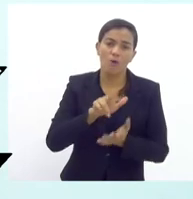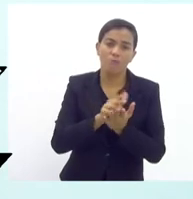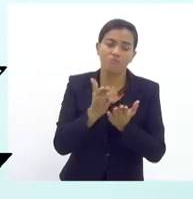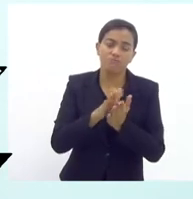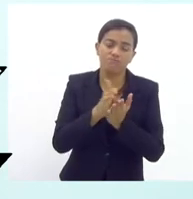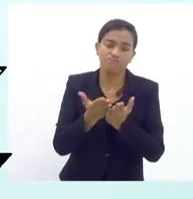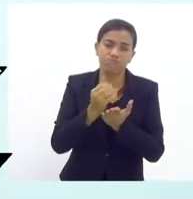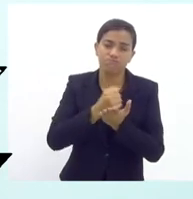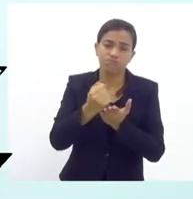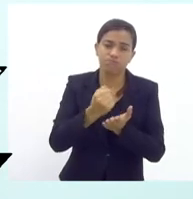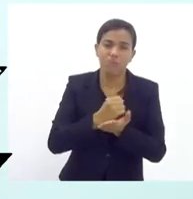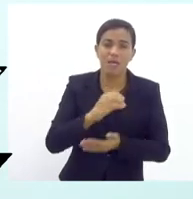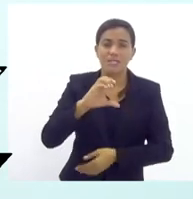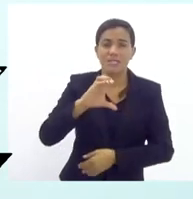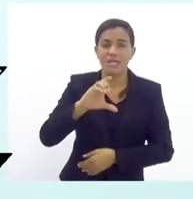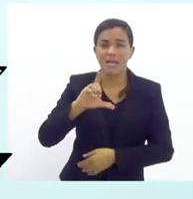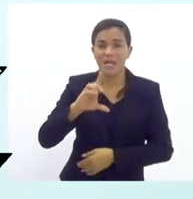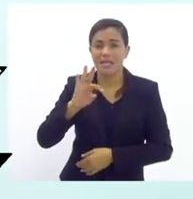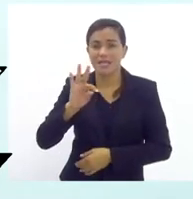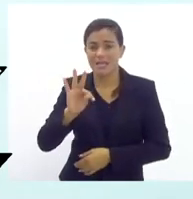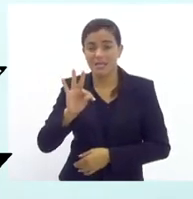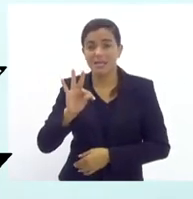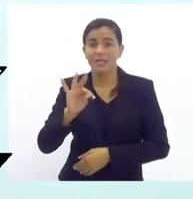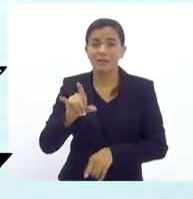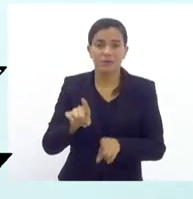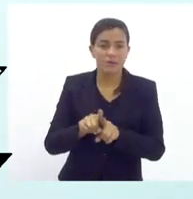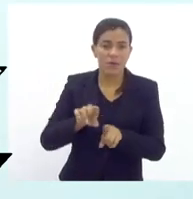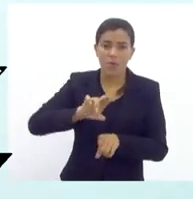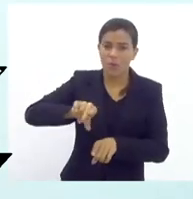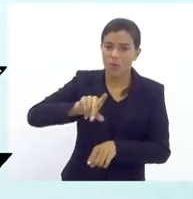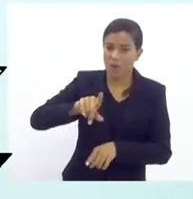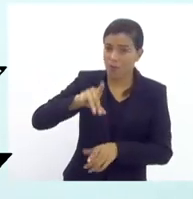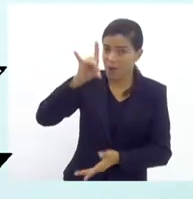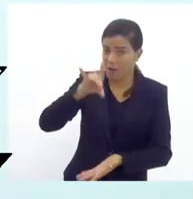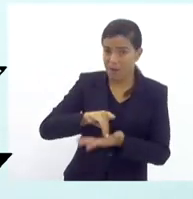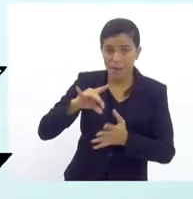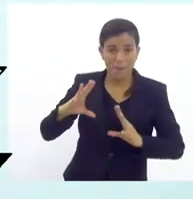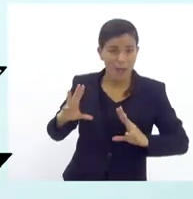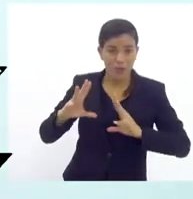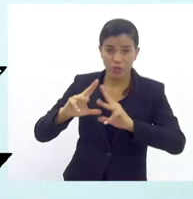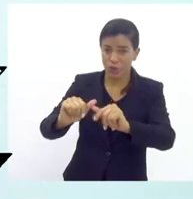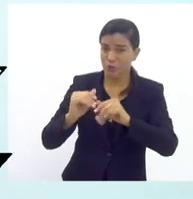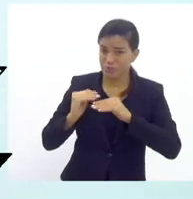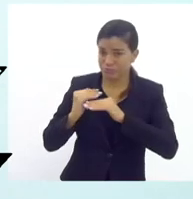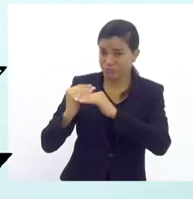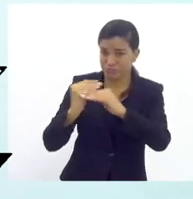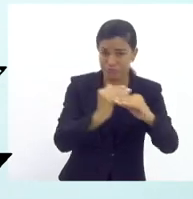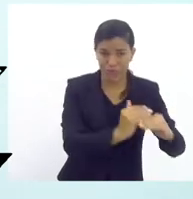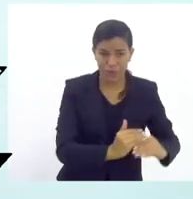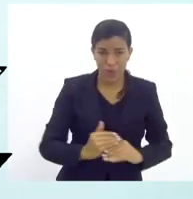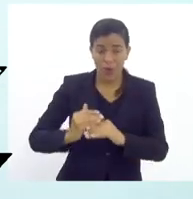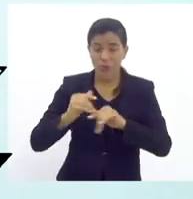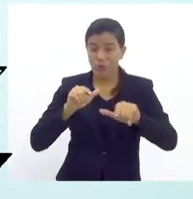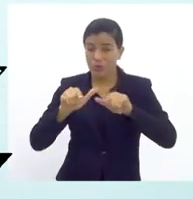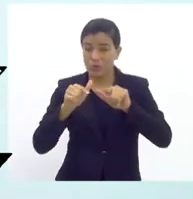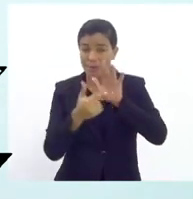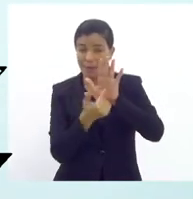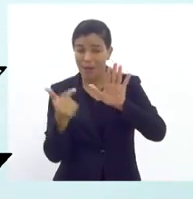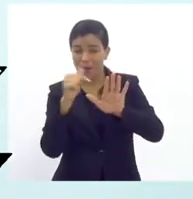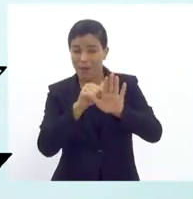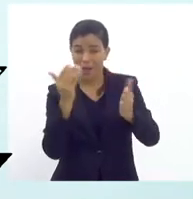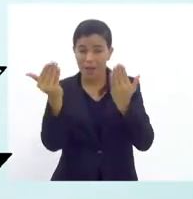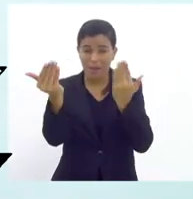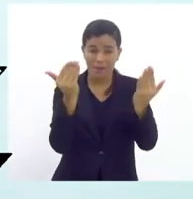Marcos do direito do trabalho mas não é uma realidade para todos o trabalho análogo a escravidão existe